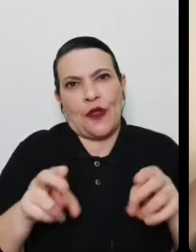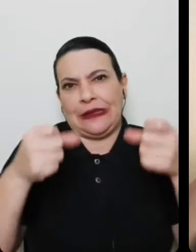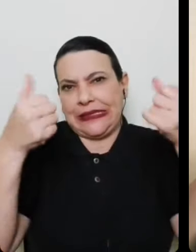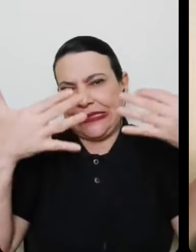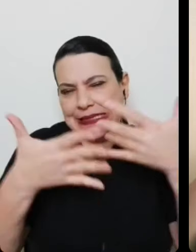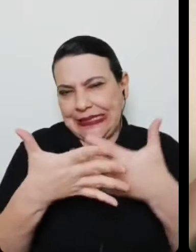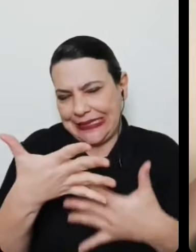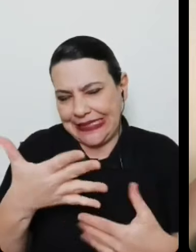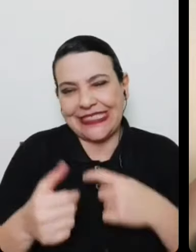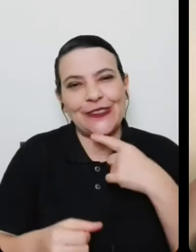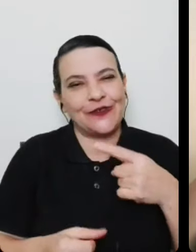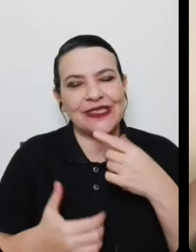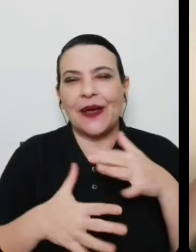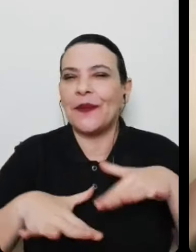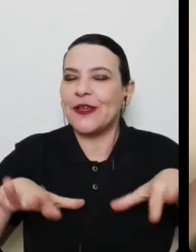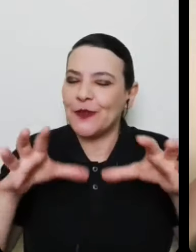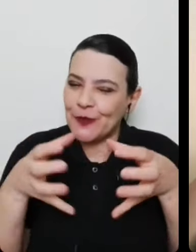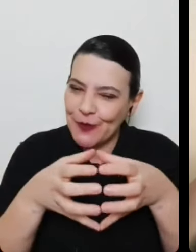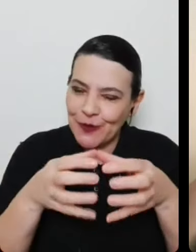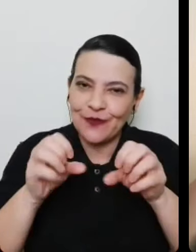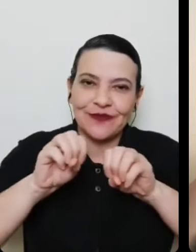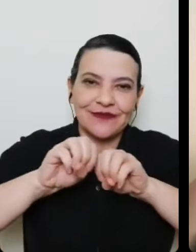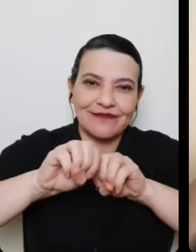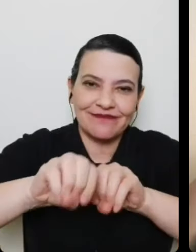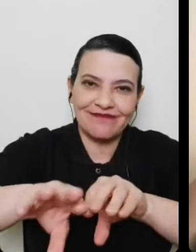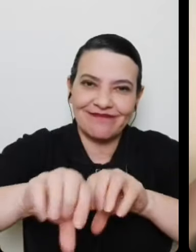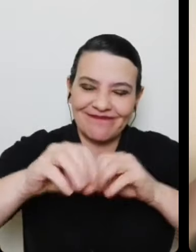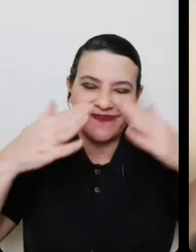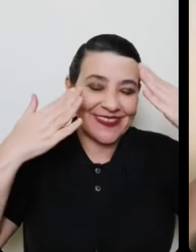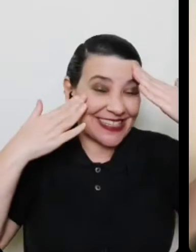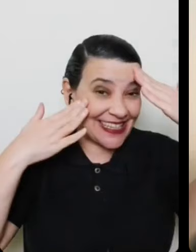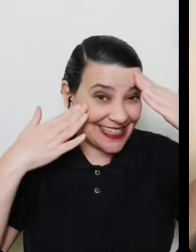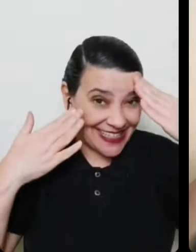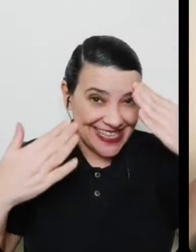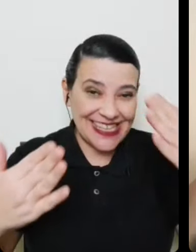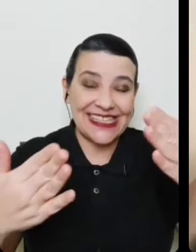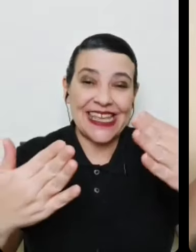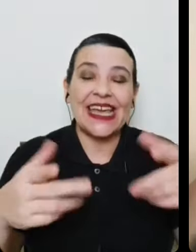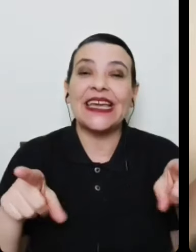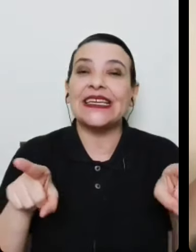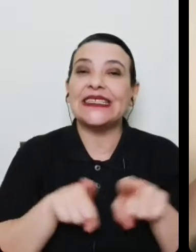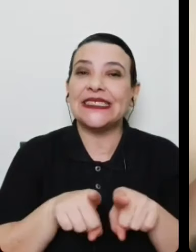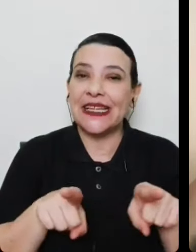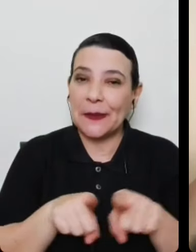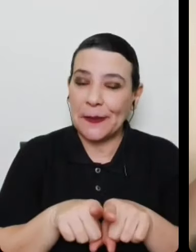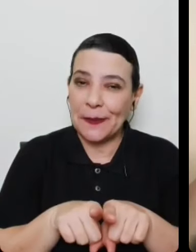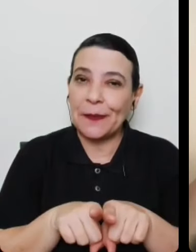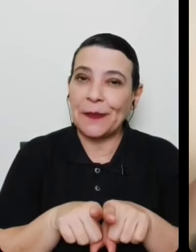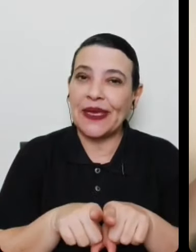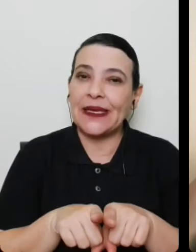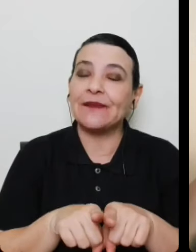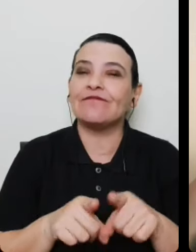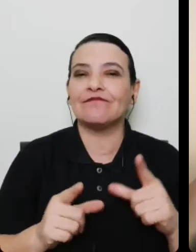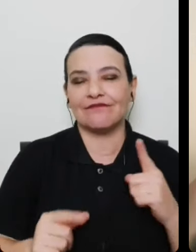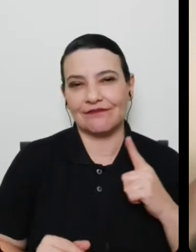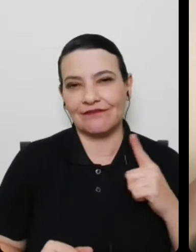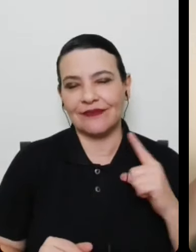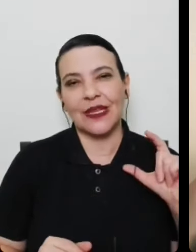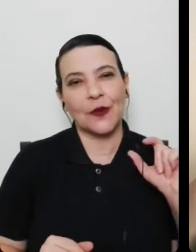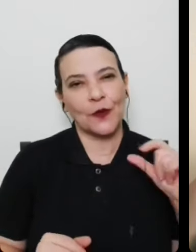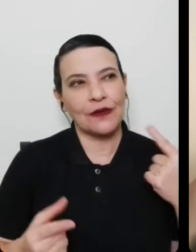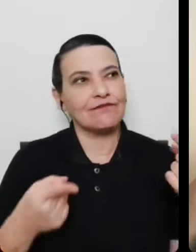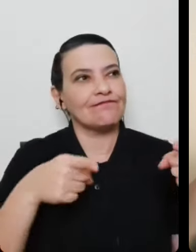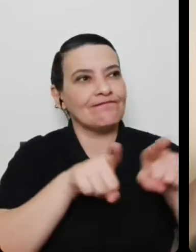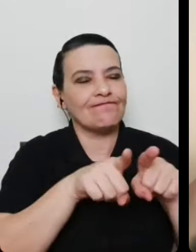mas sintam agradecidos. Eles vieram via Memória Web e a gente tem essas parcerias são